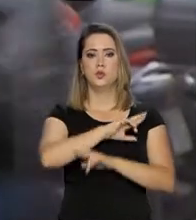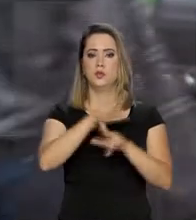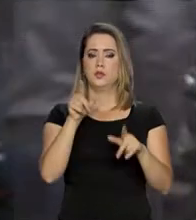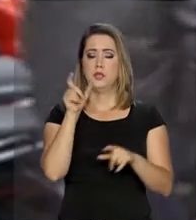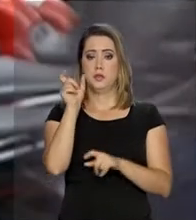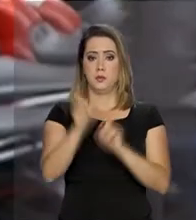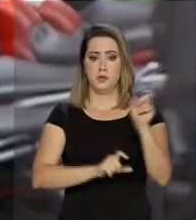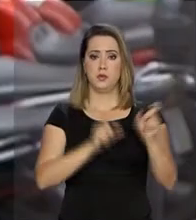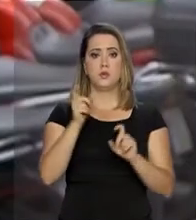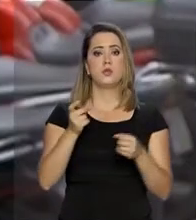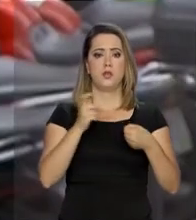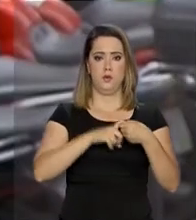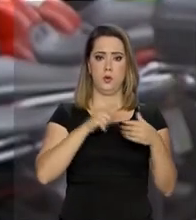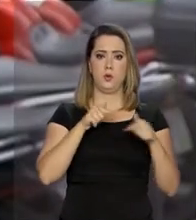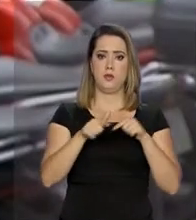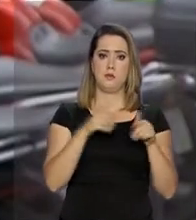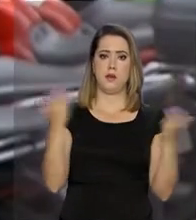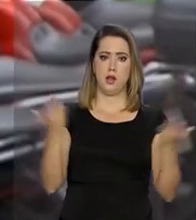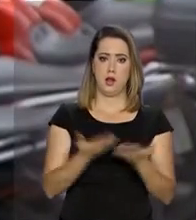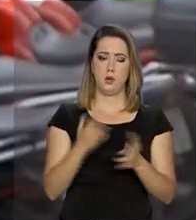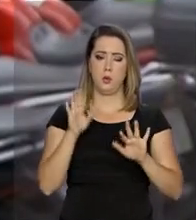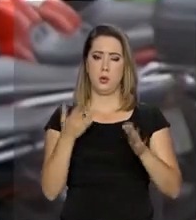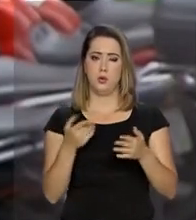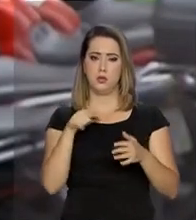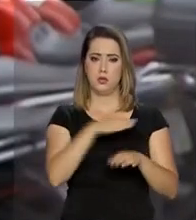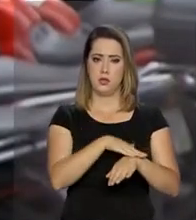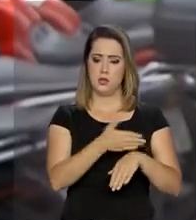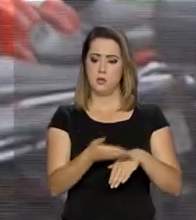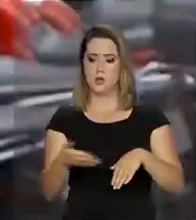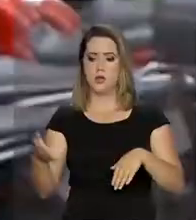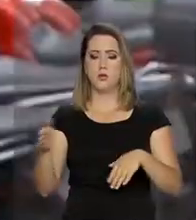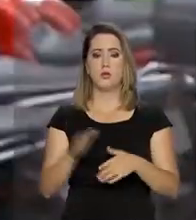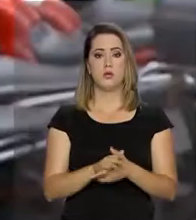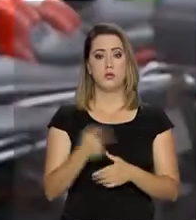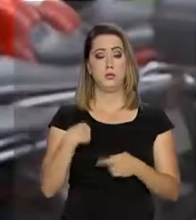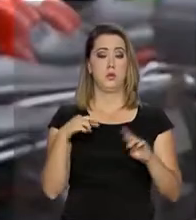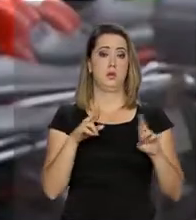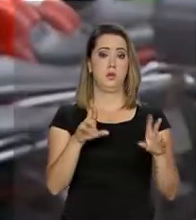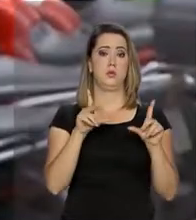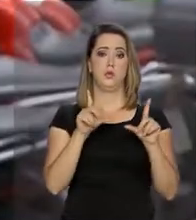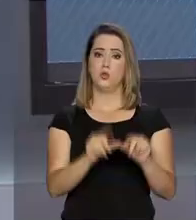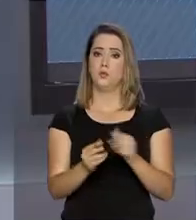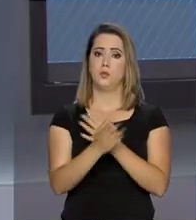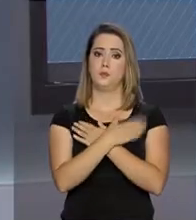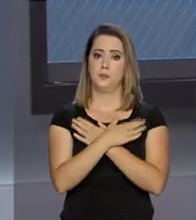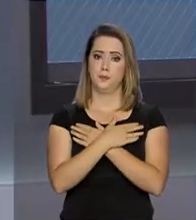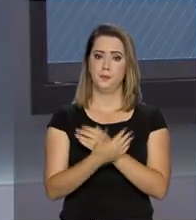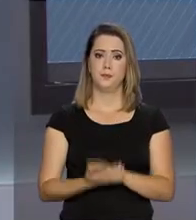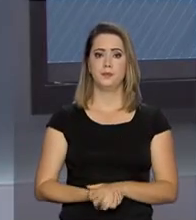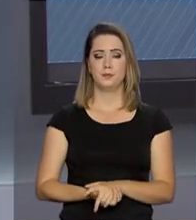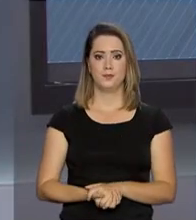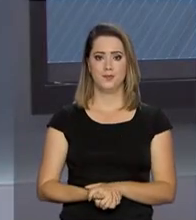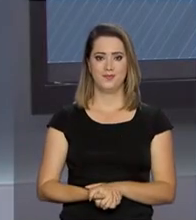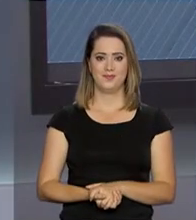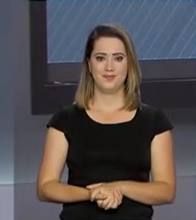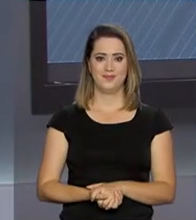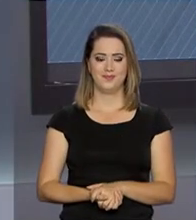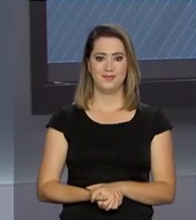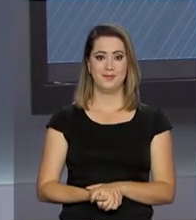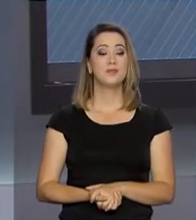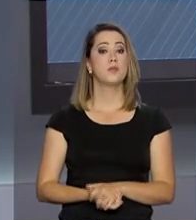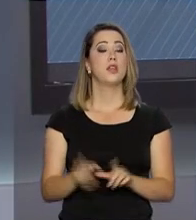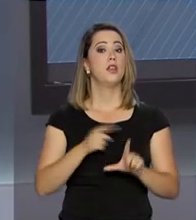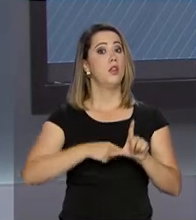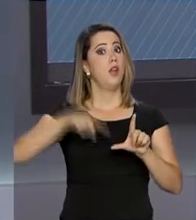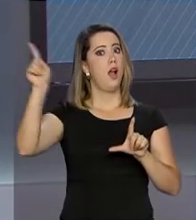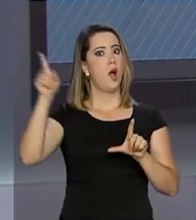que voltou a ter oportunidade nesse meio tempo que eu tive também espero que o desemprego caiu em alta também está